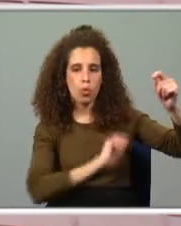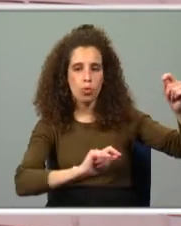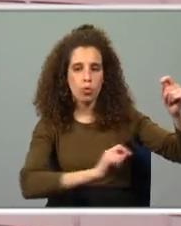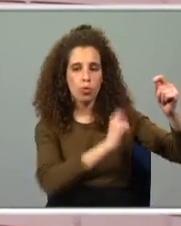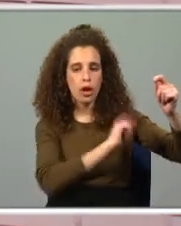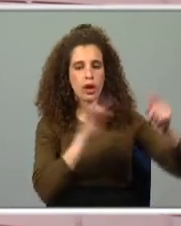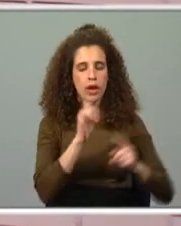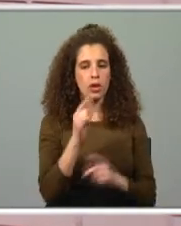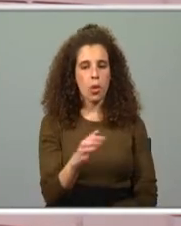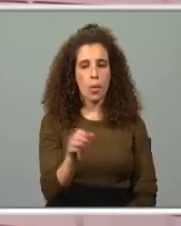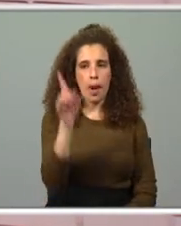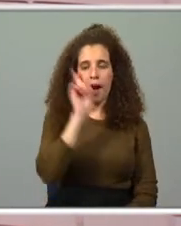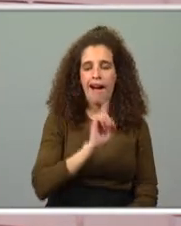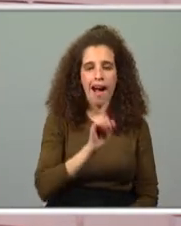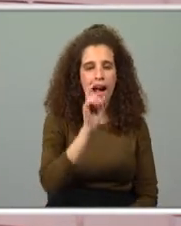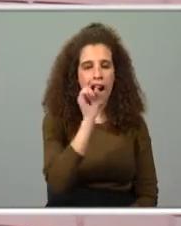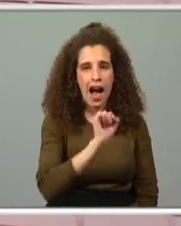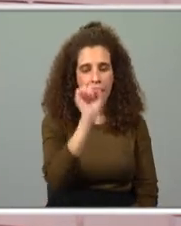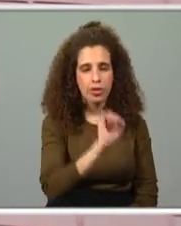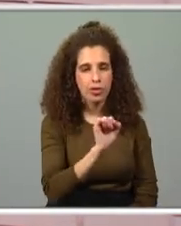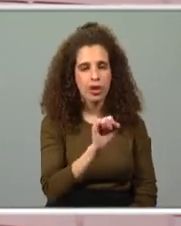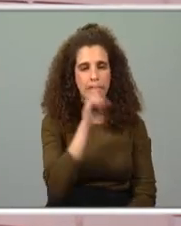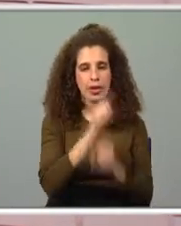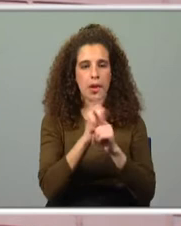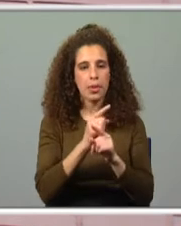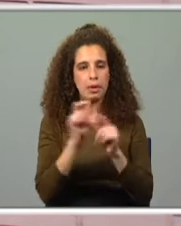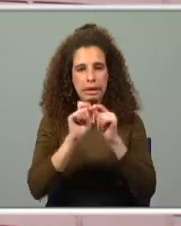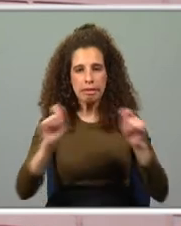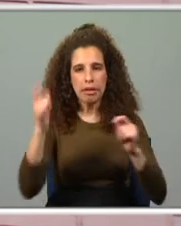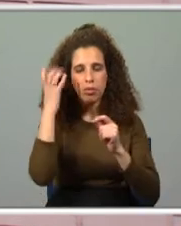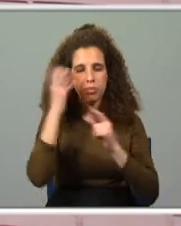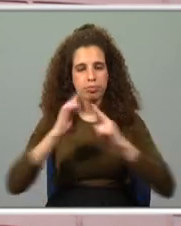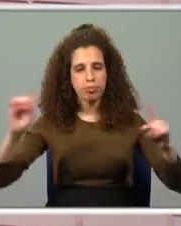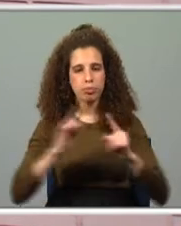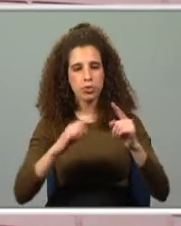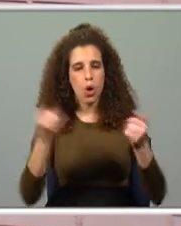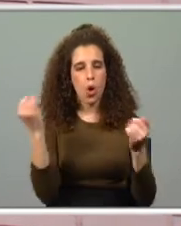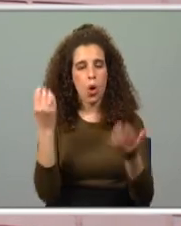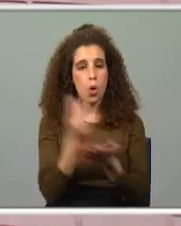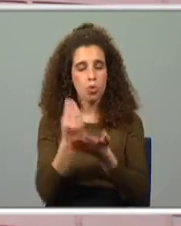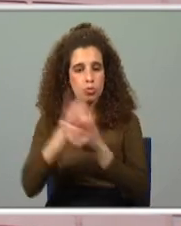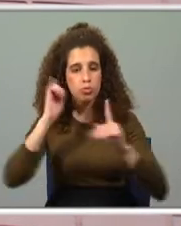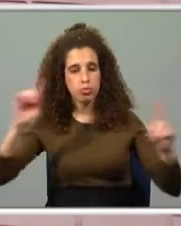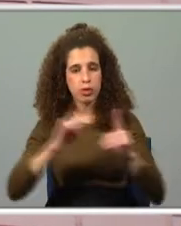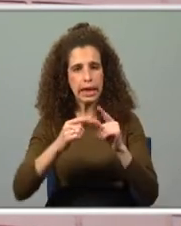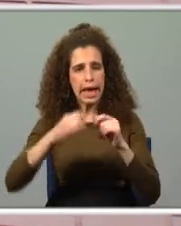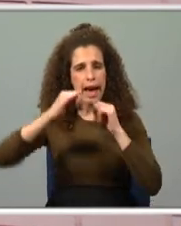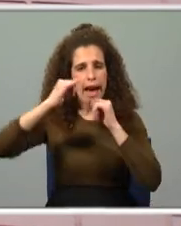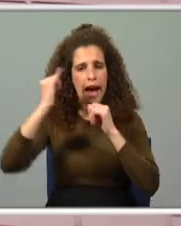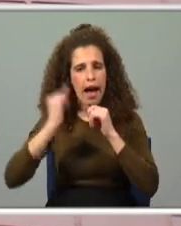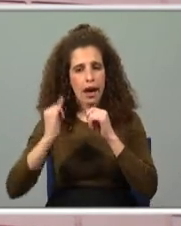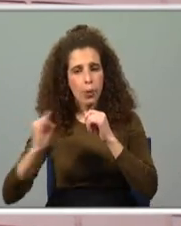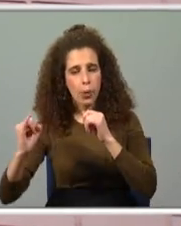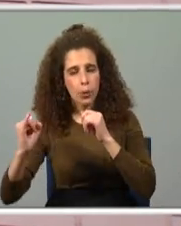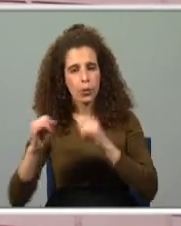cantora a cantar uma mesma linha melódica ou muito parecida com um instrumento de cordas e um violino, que é um instrumento super agudo, é